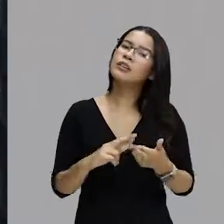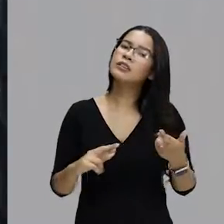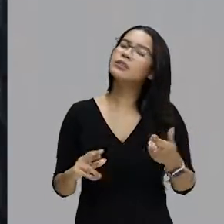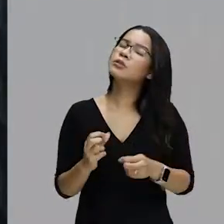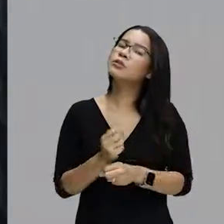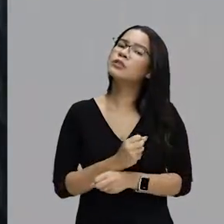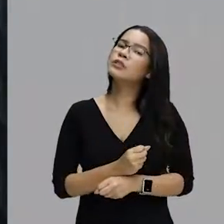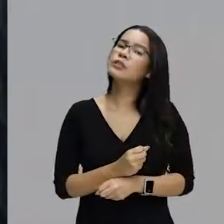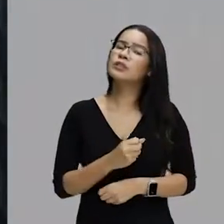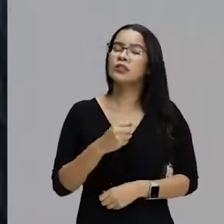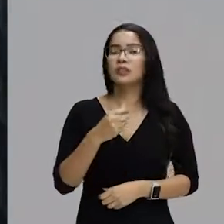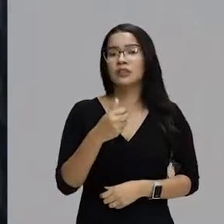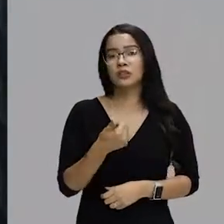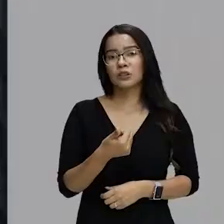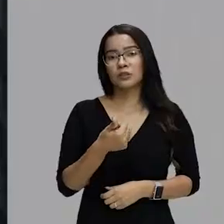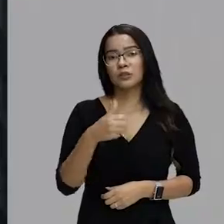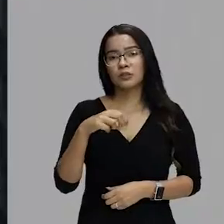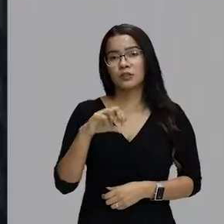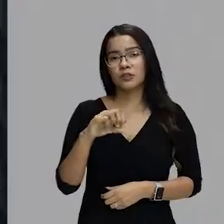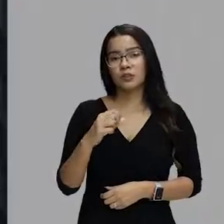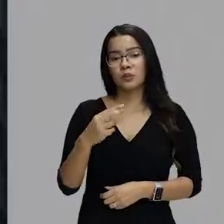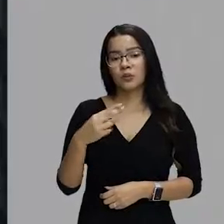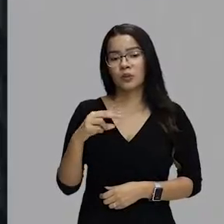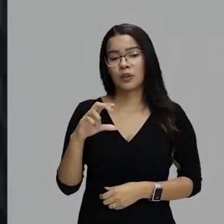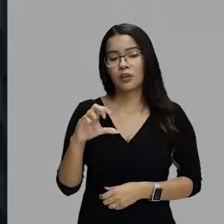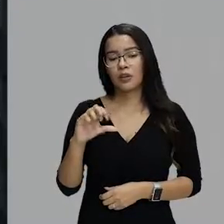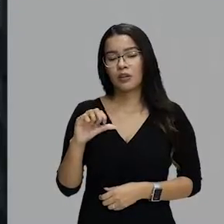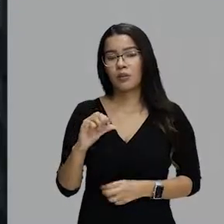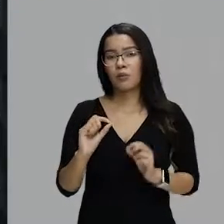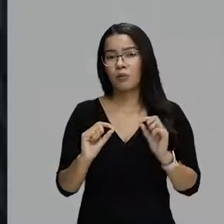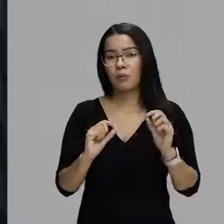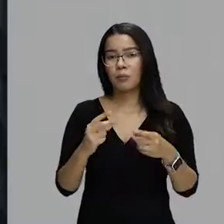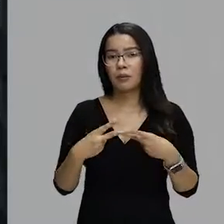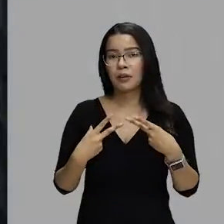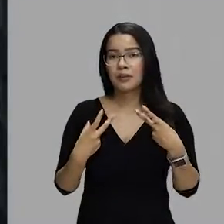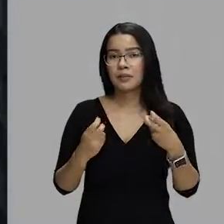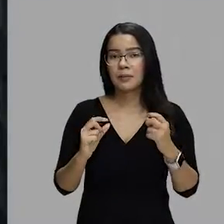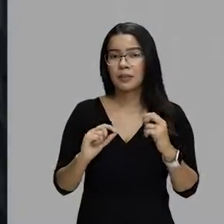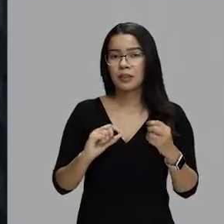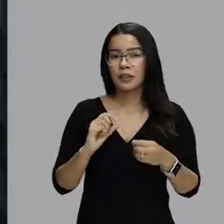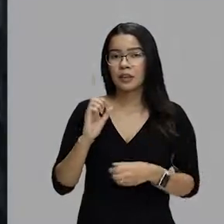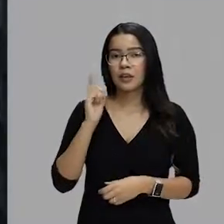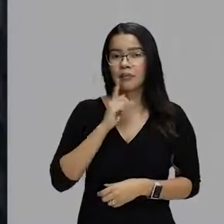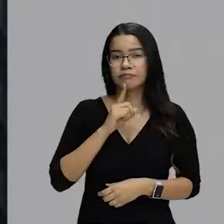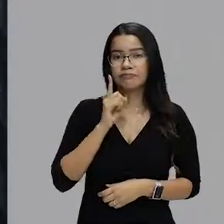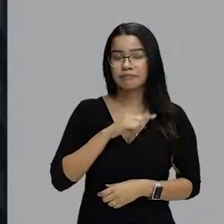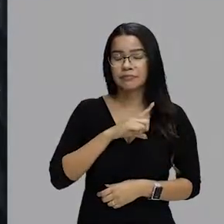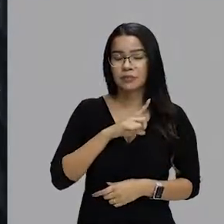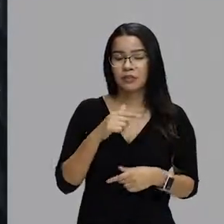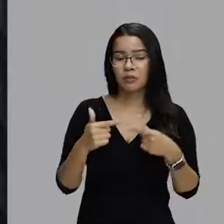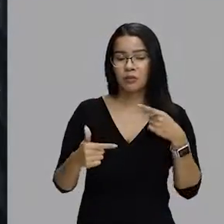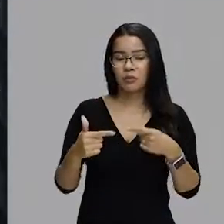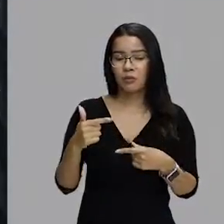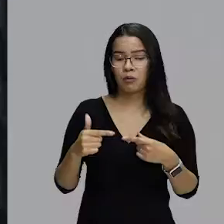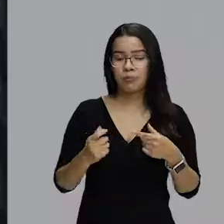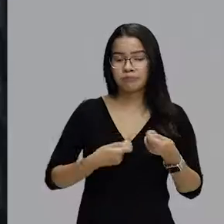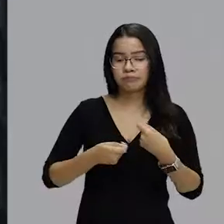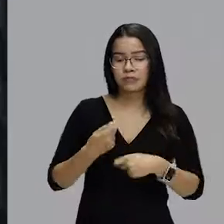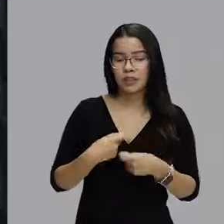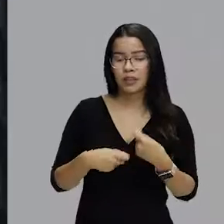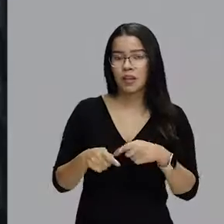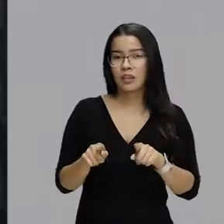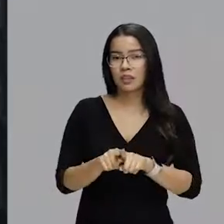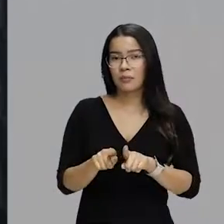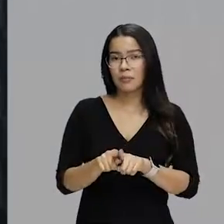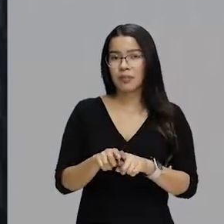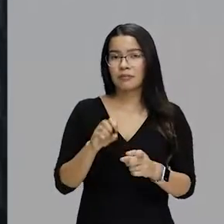que se percebe, os Estados Unidos, eles tendo um controle econômico, uma influência política